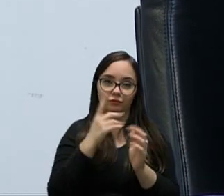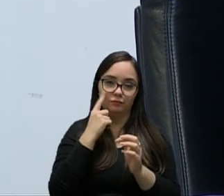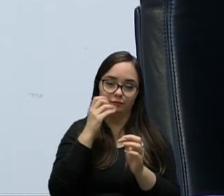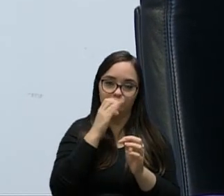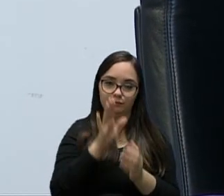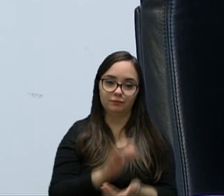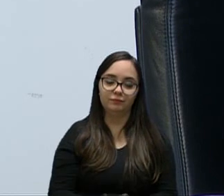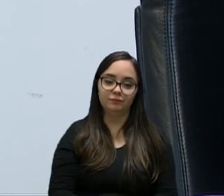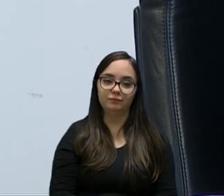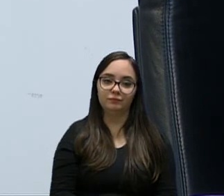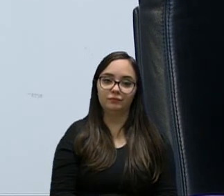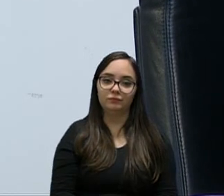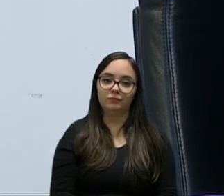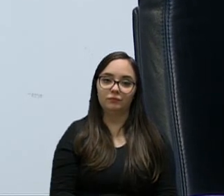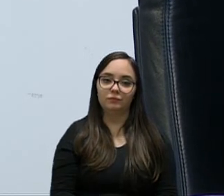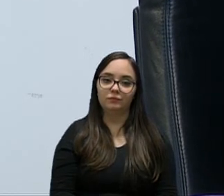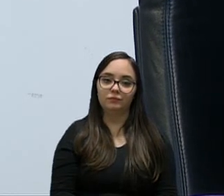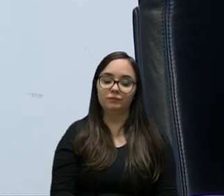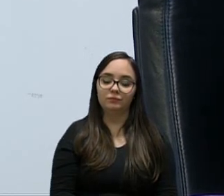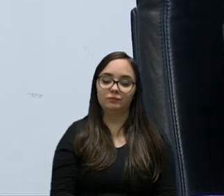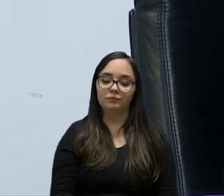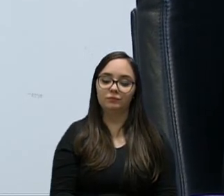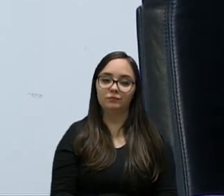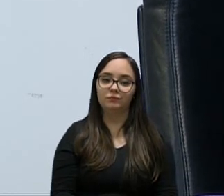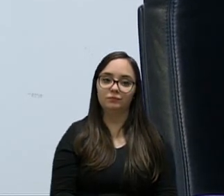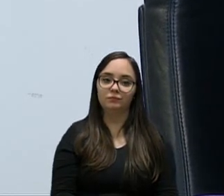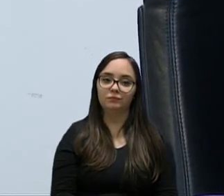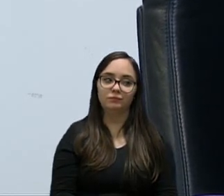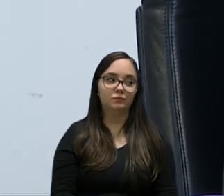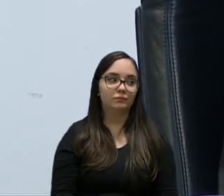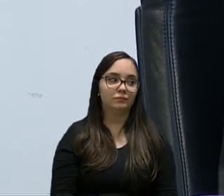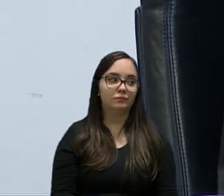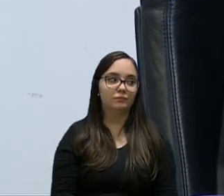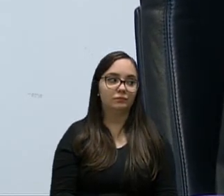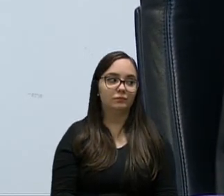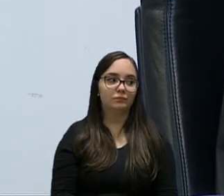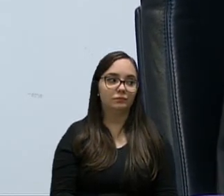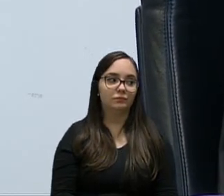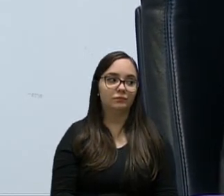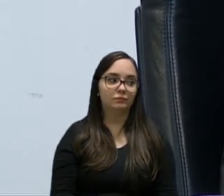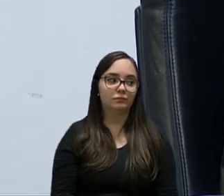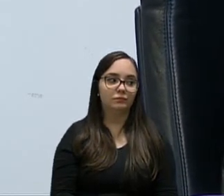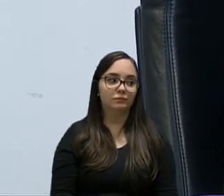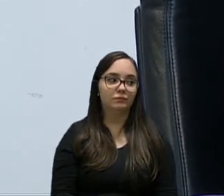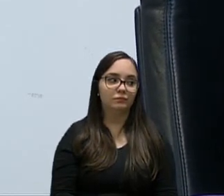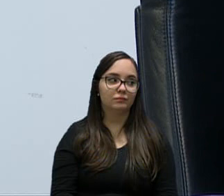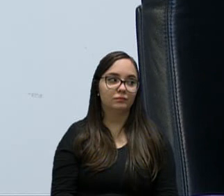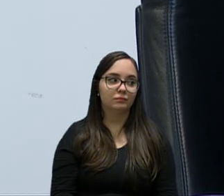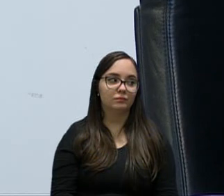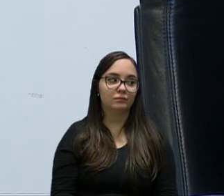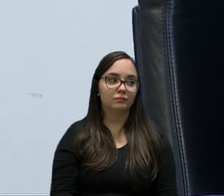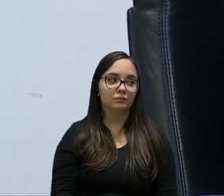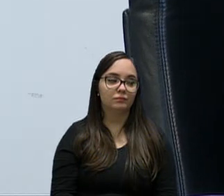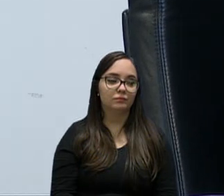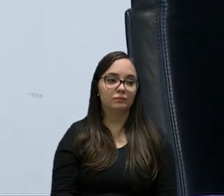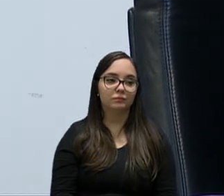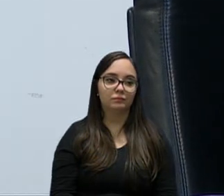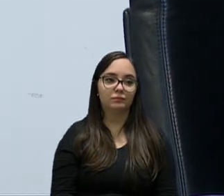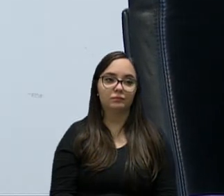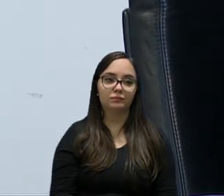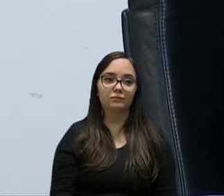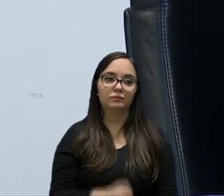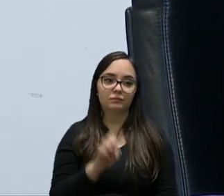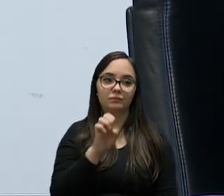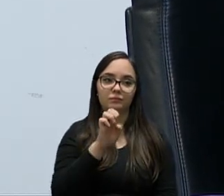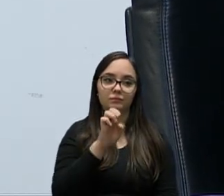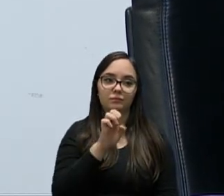rapidinho um preço muito bom e os